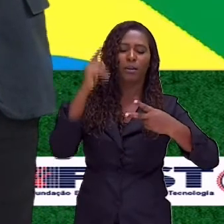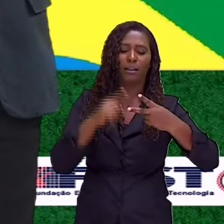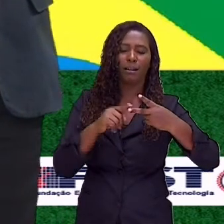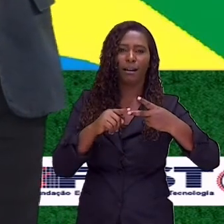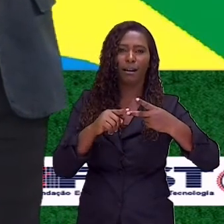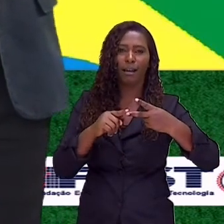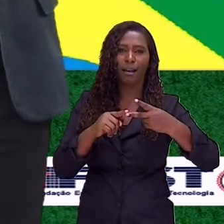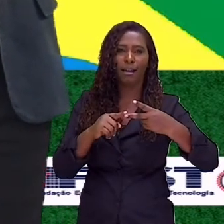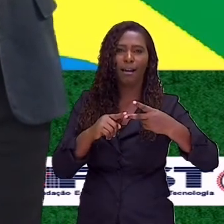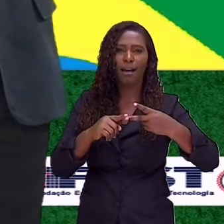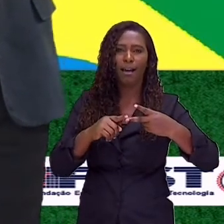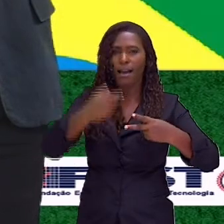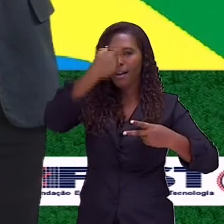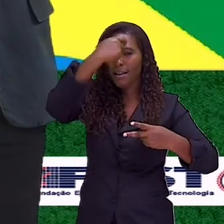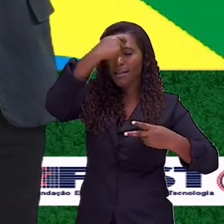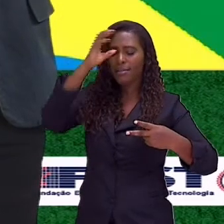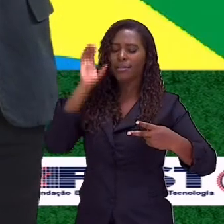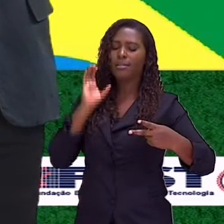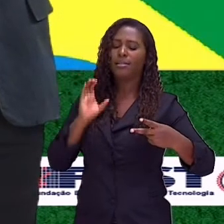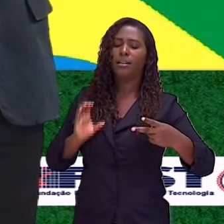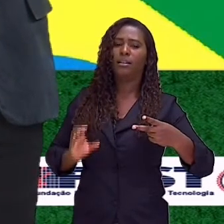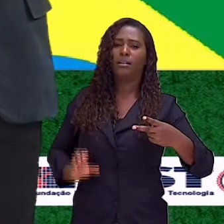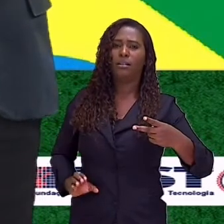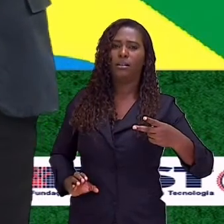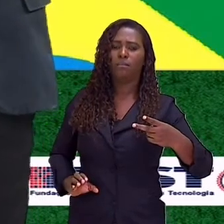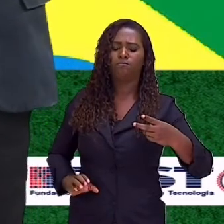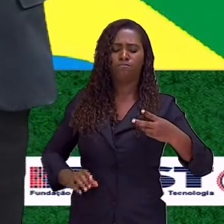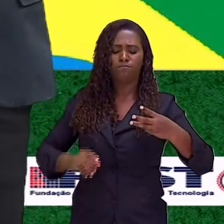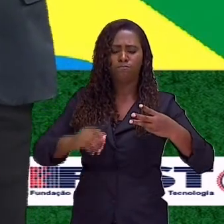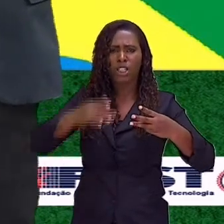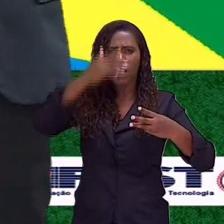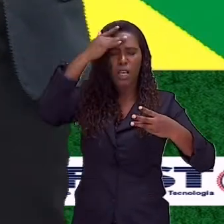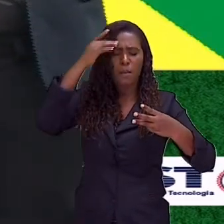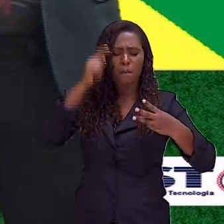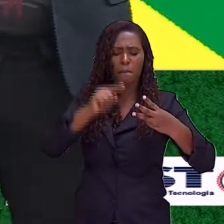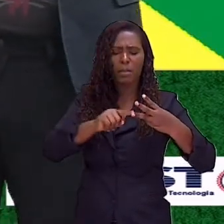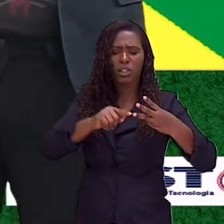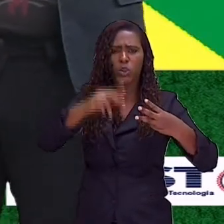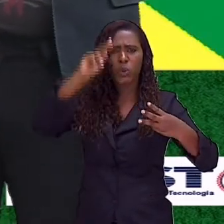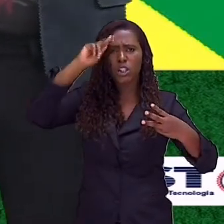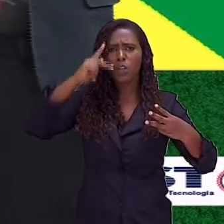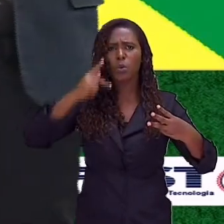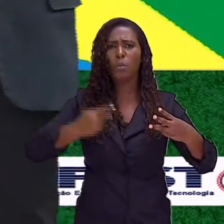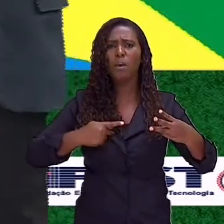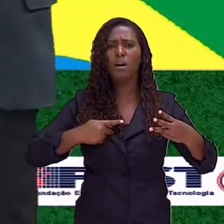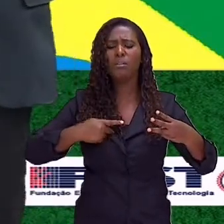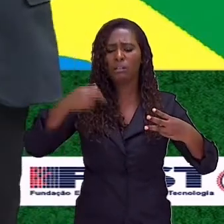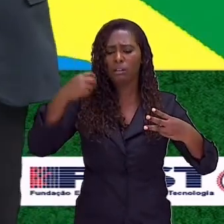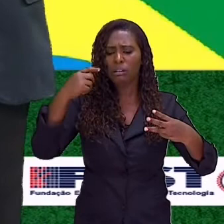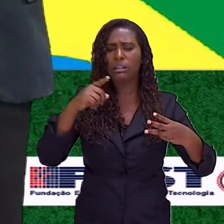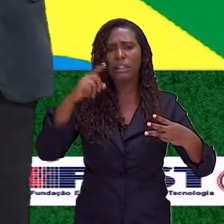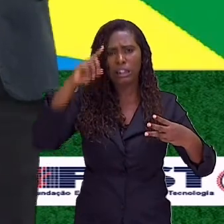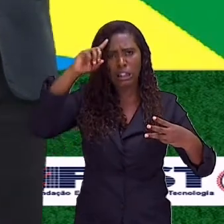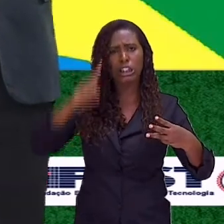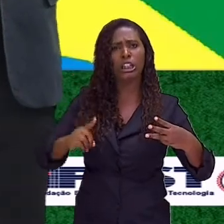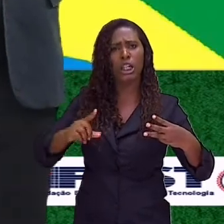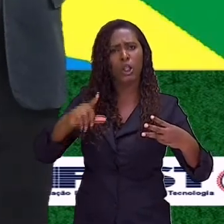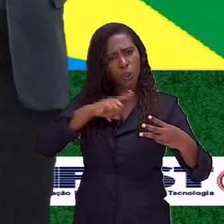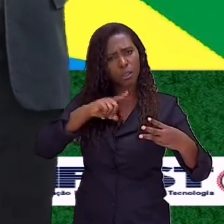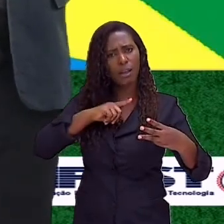a dignidade da pessoa humana. Então, nós vimos a diferença da primeira Constituição, onde o